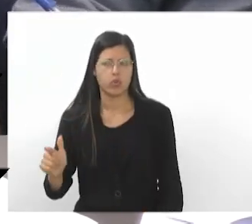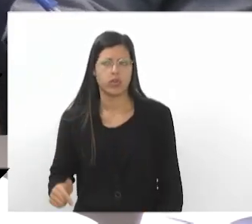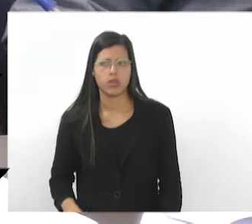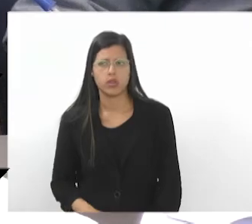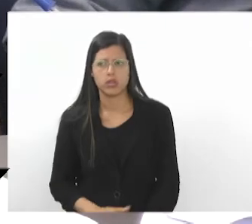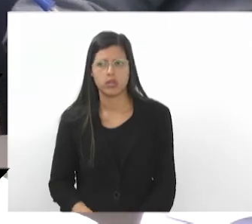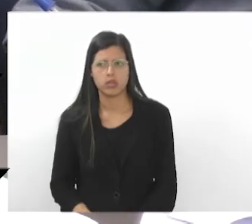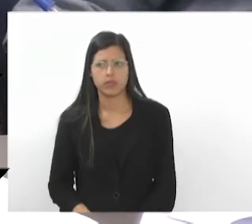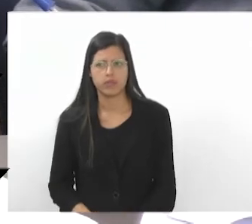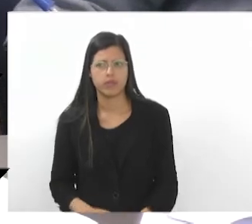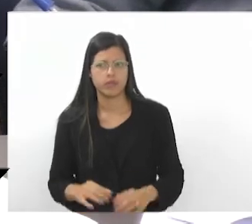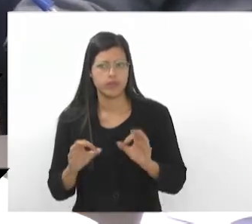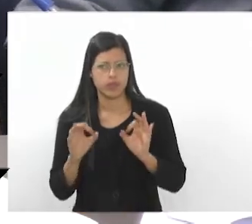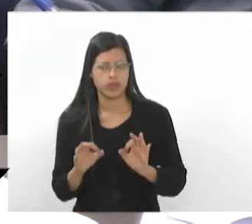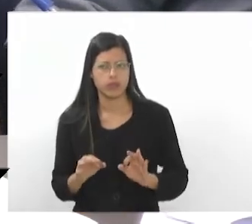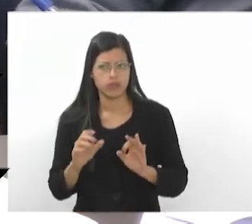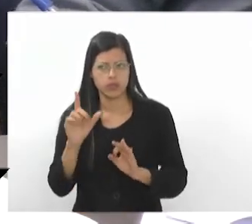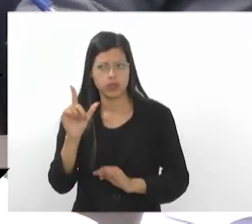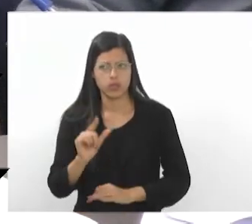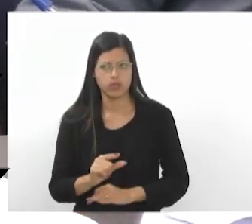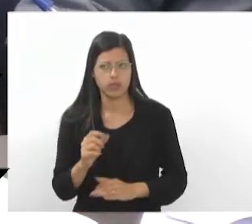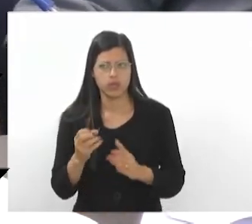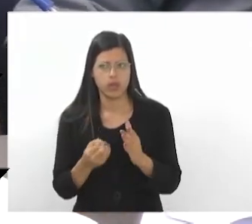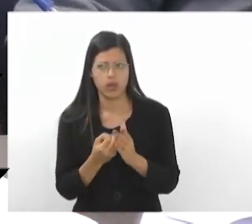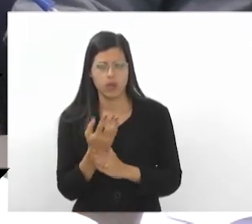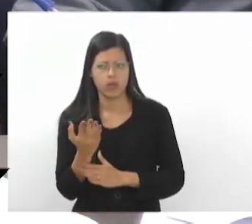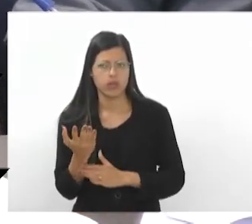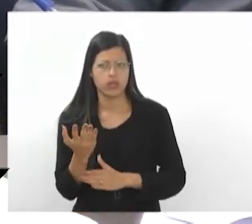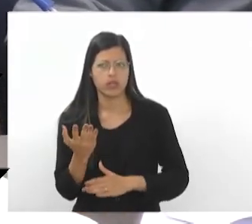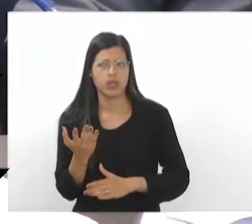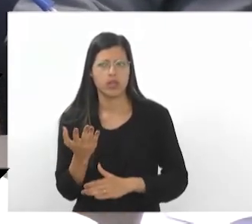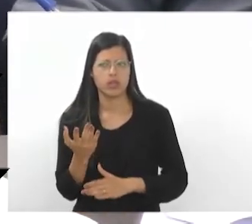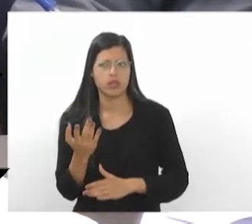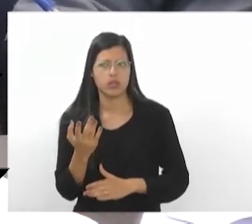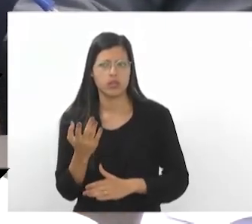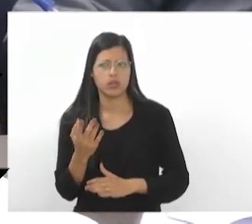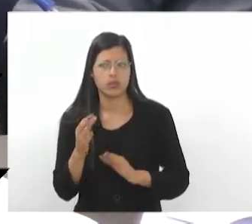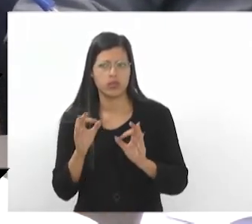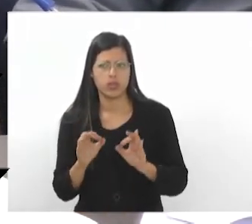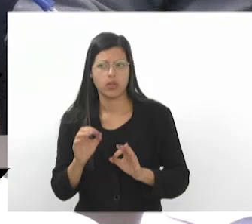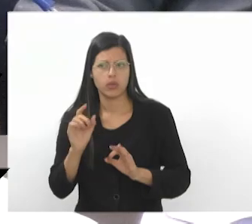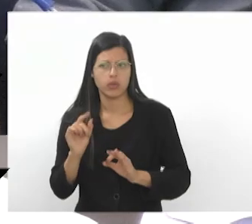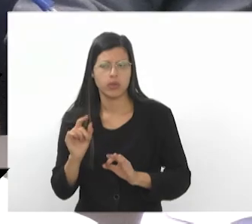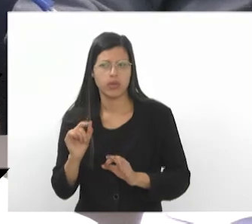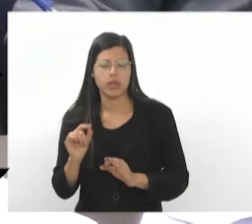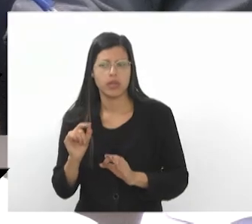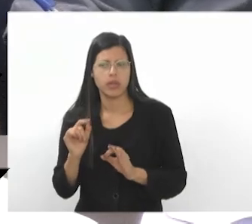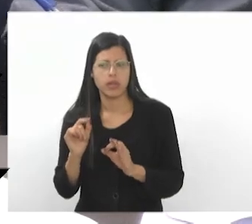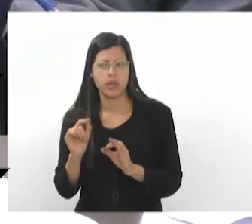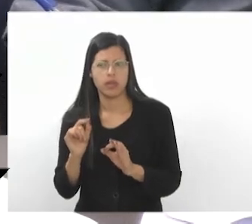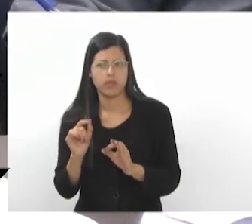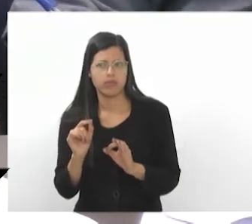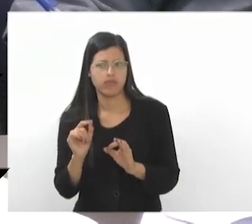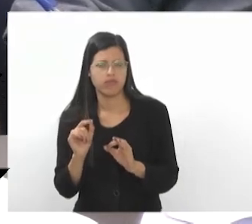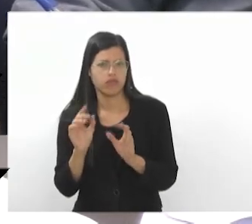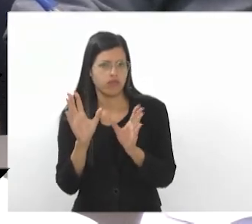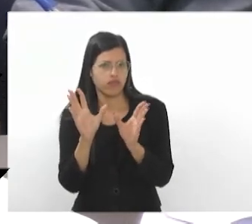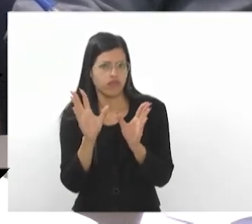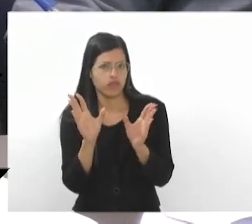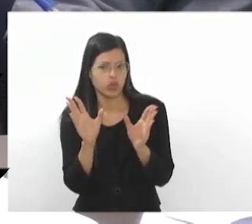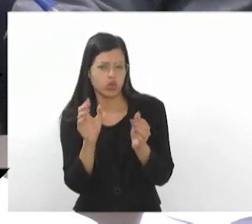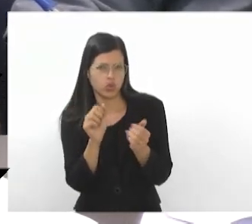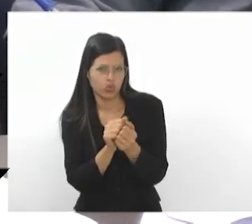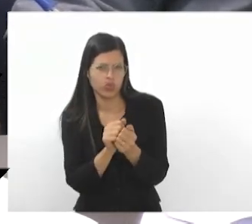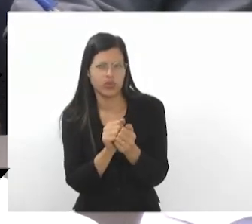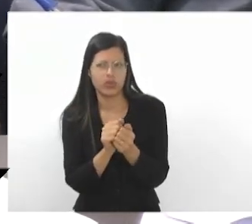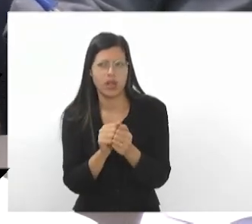ideal, até para diminuir a quantidade de dias, o ideal seria aglutinar. Isso seria o ideal. Mas como cada um tem